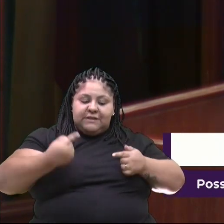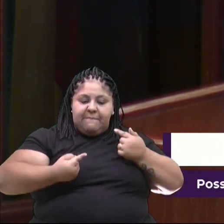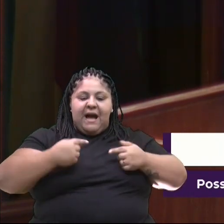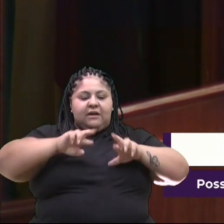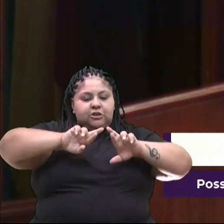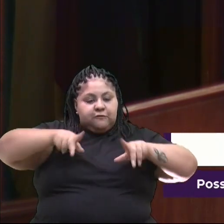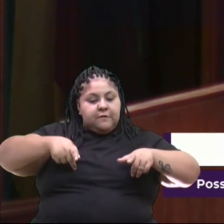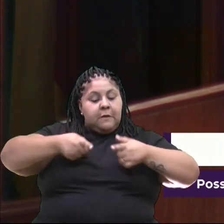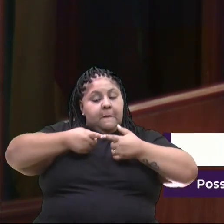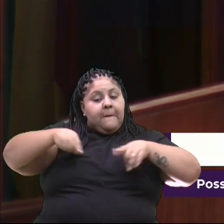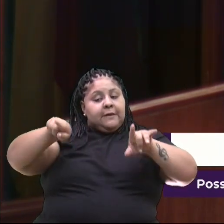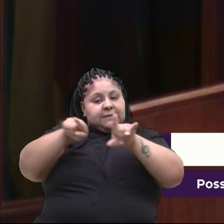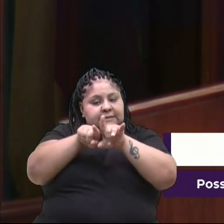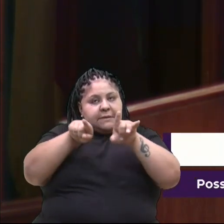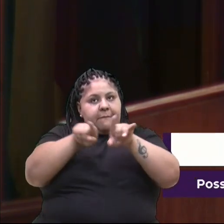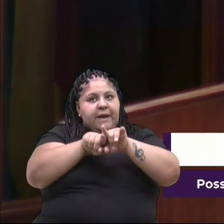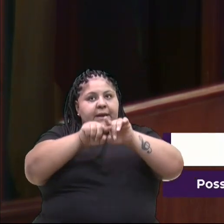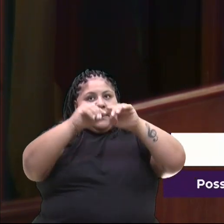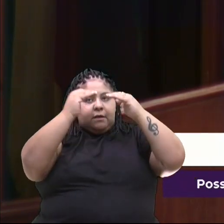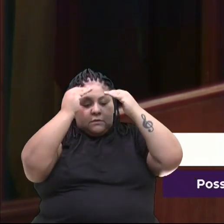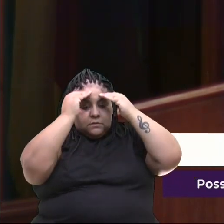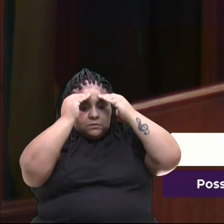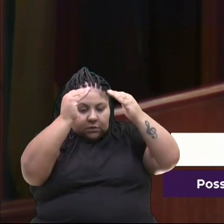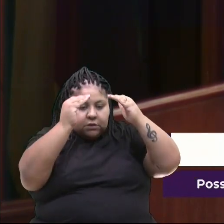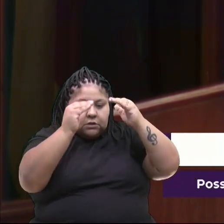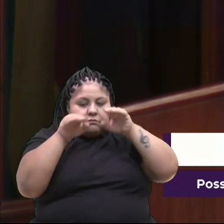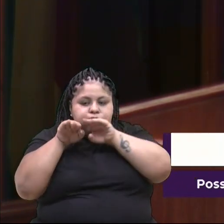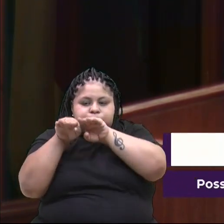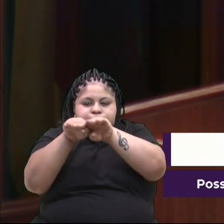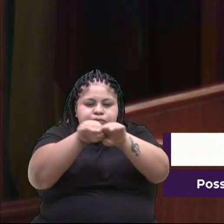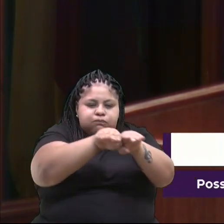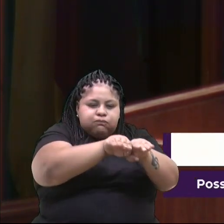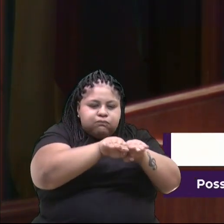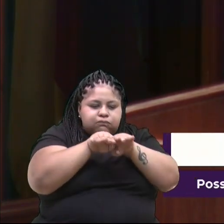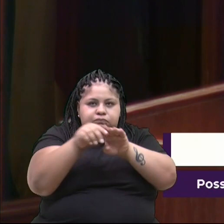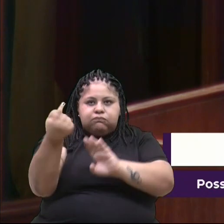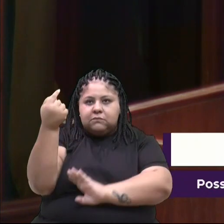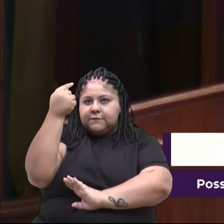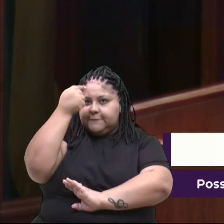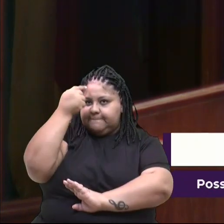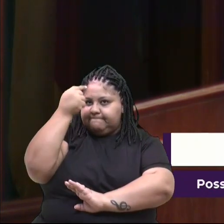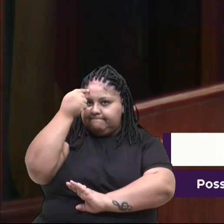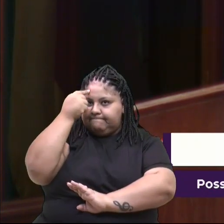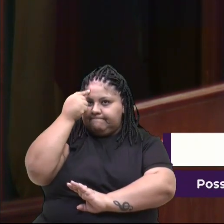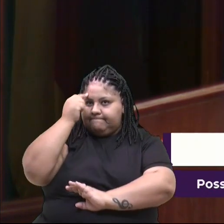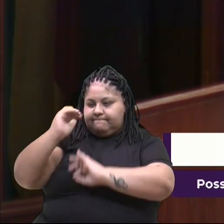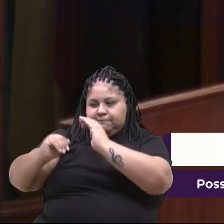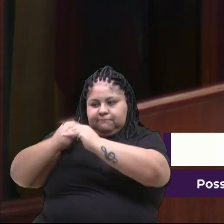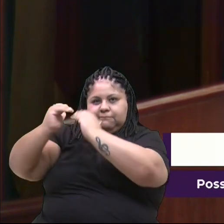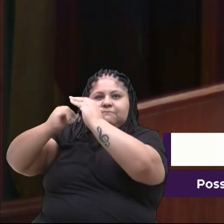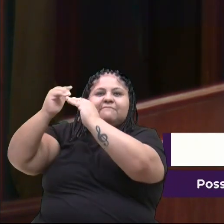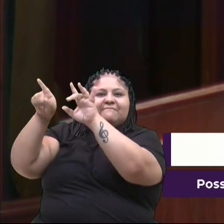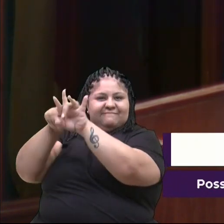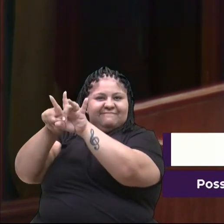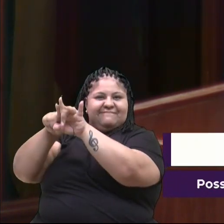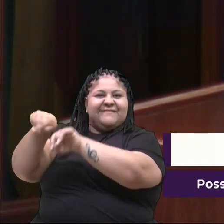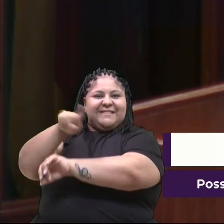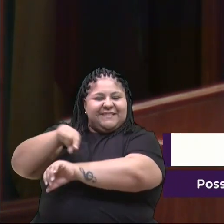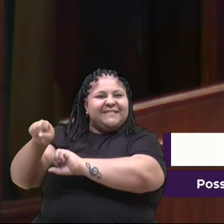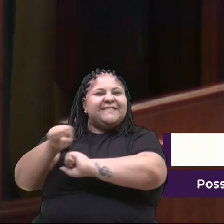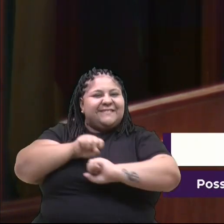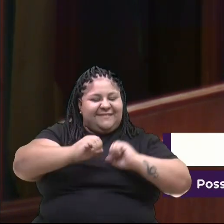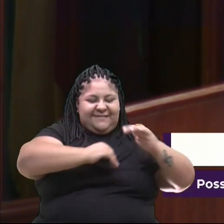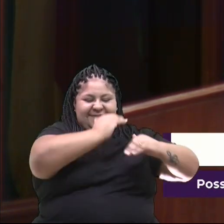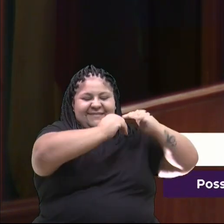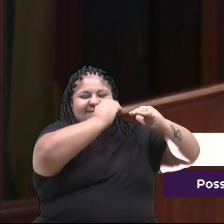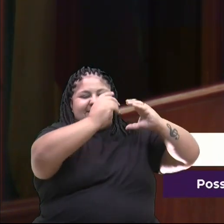acima de tudo, de respeito, de equidade, de entendimento e de construção. Que nós possamos construir